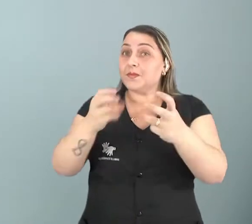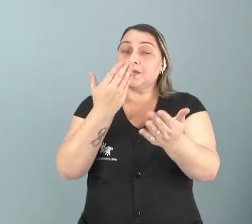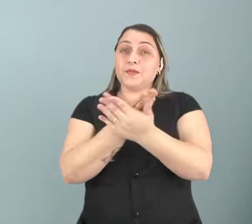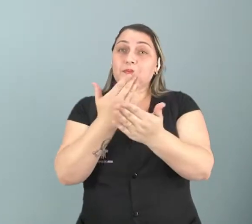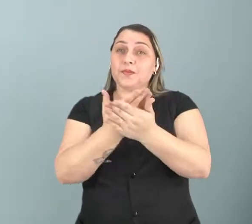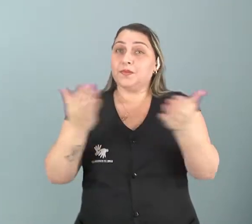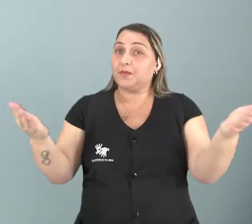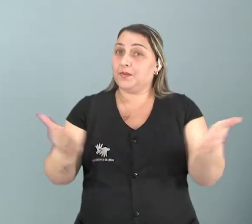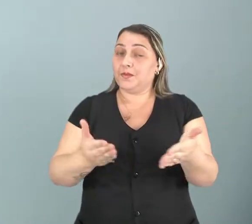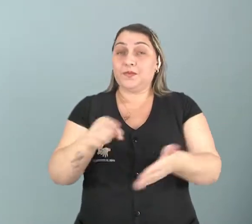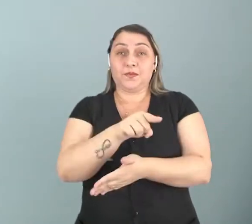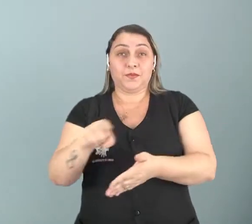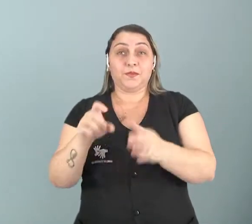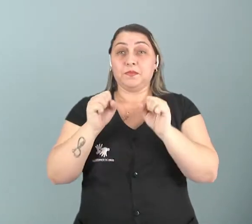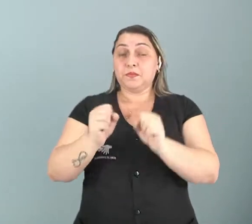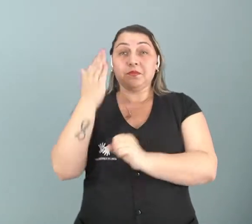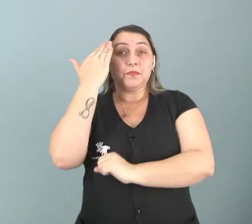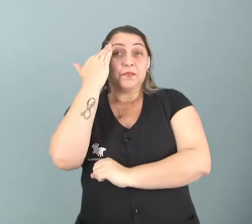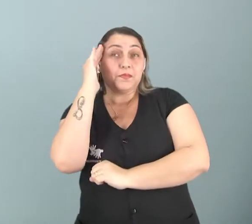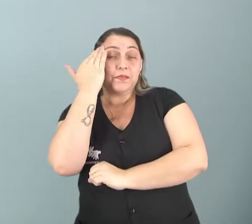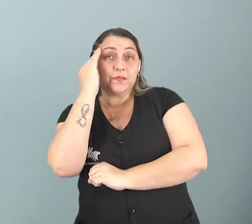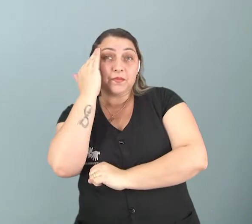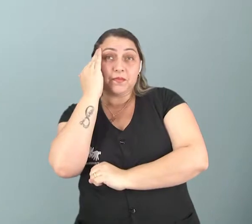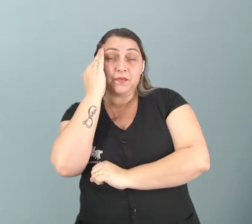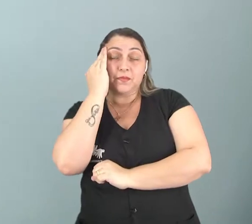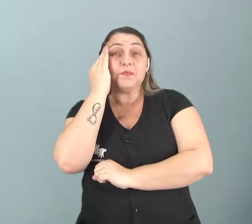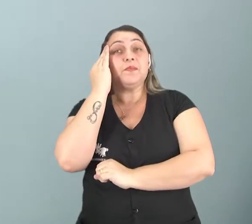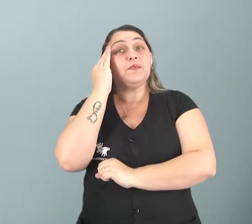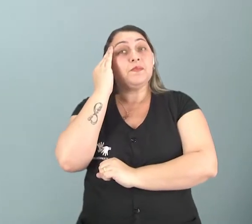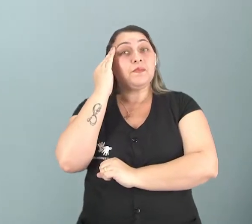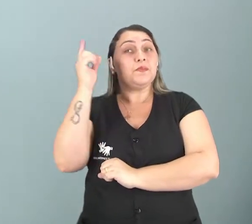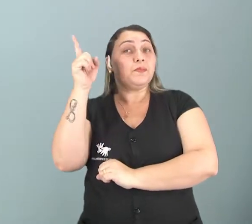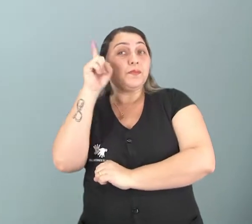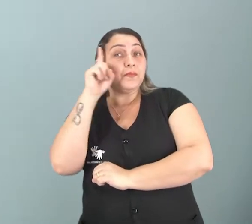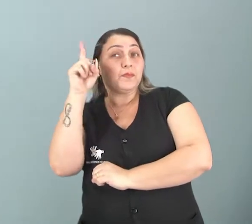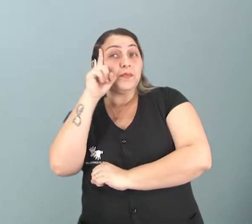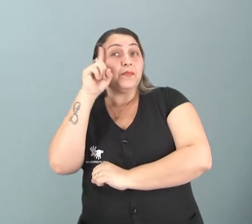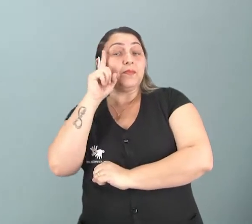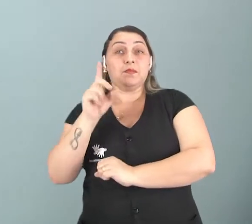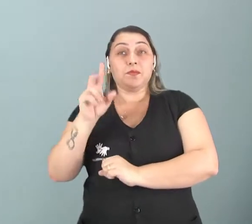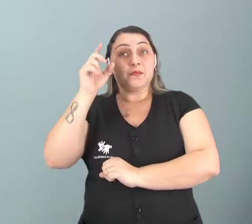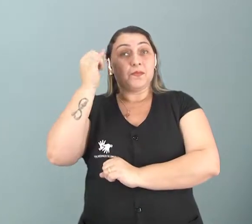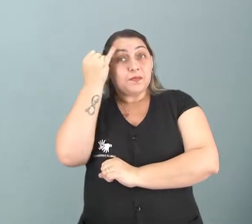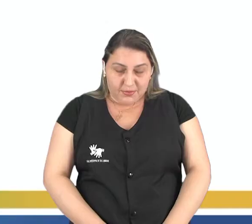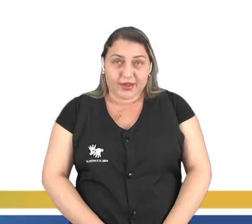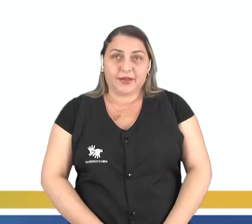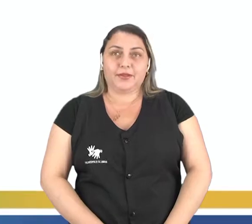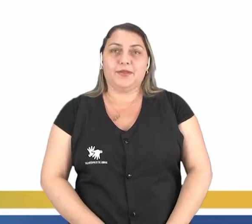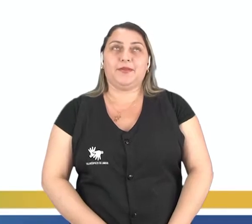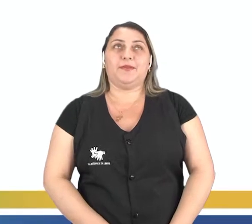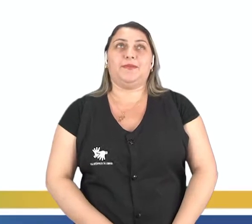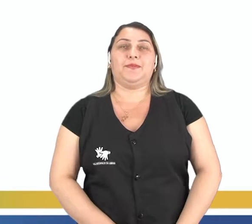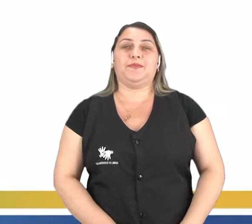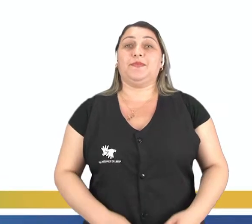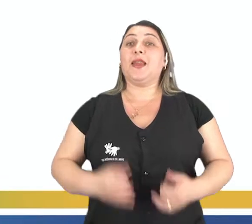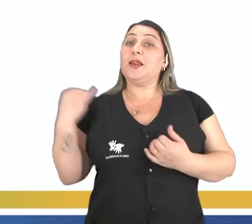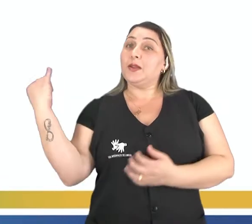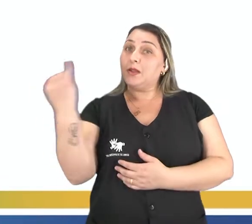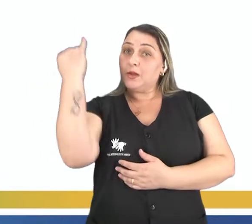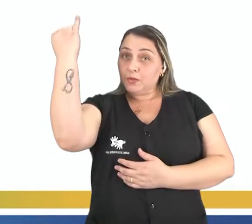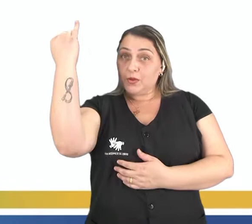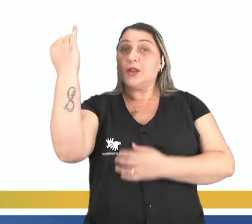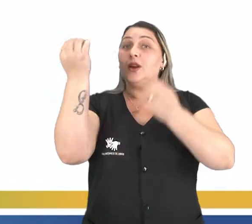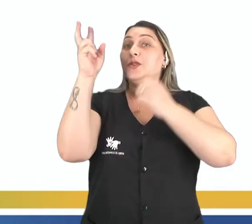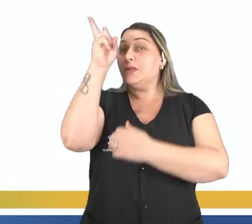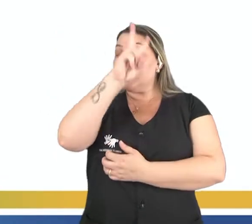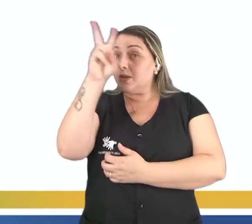de hoje para que você possa entendê-los e, de alguma forma, no seu dia a dia, poder evitá-los. É importante